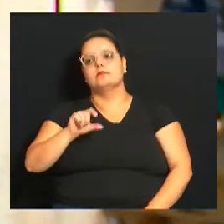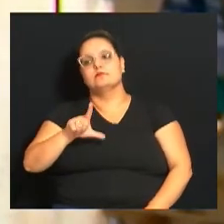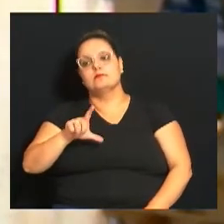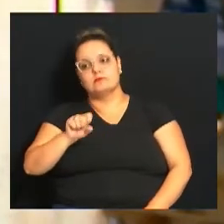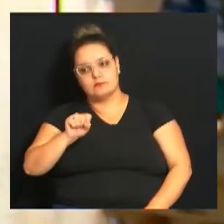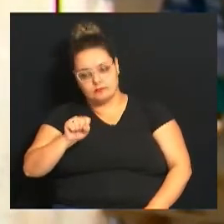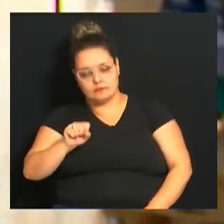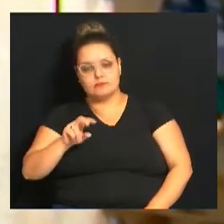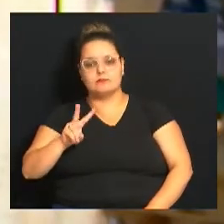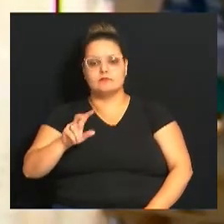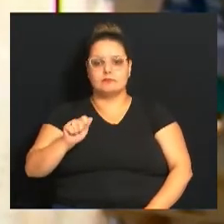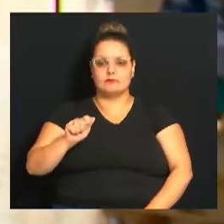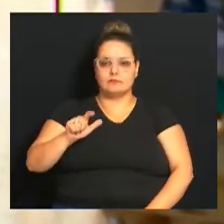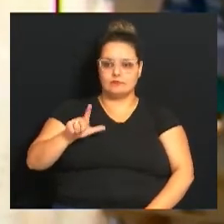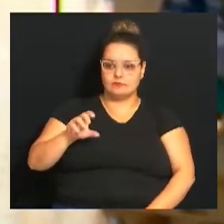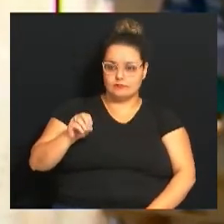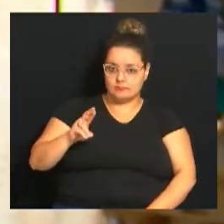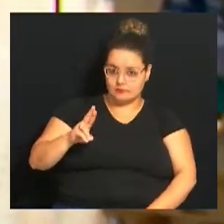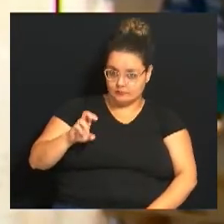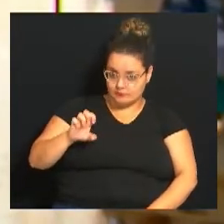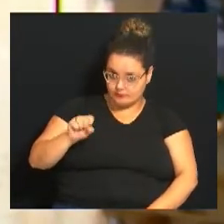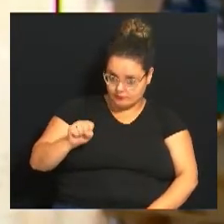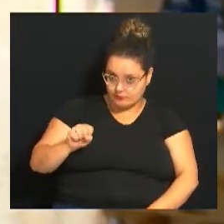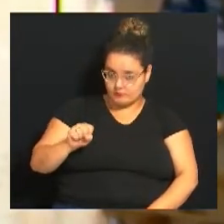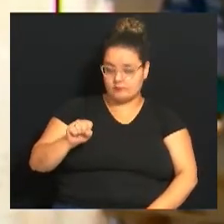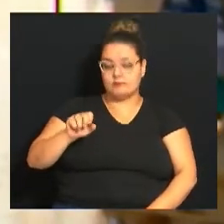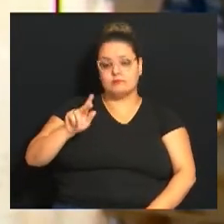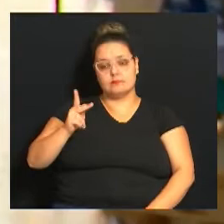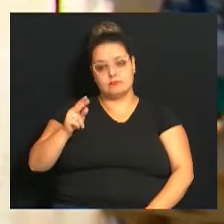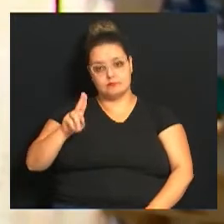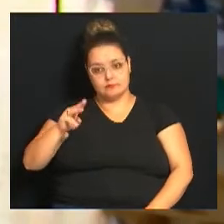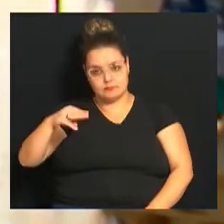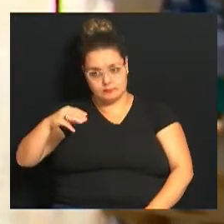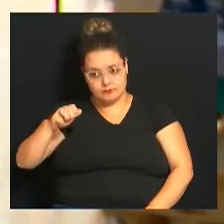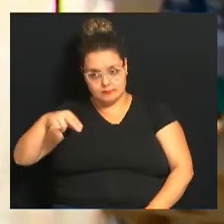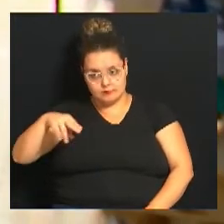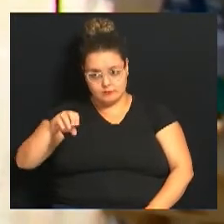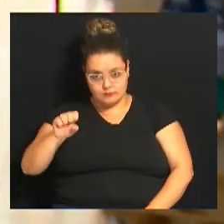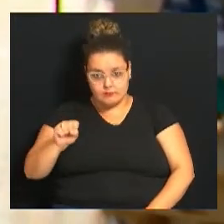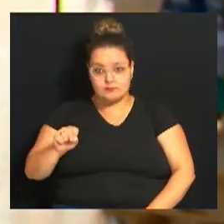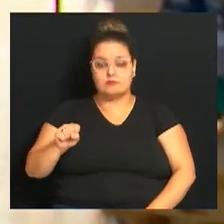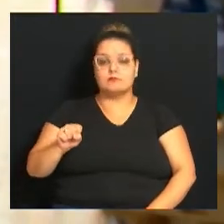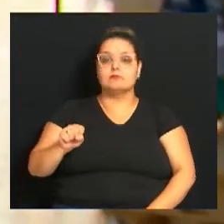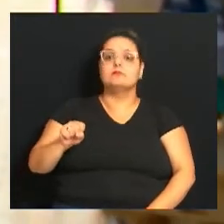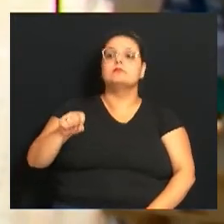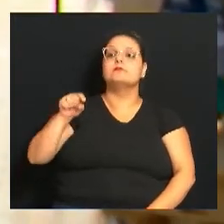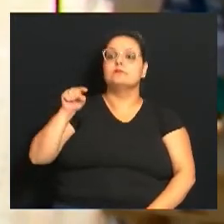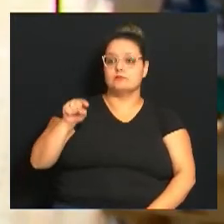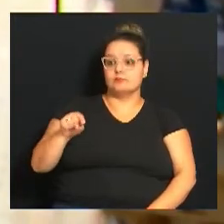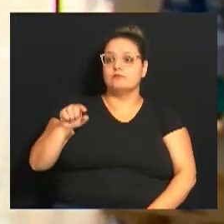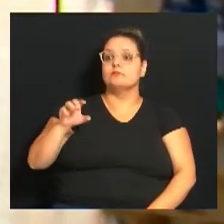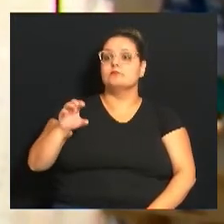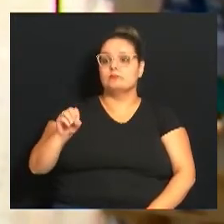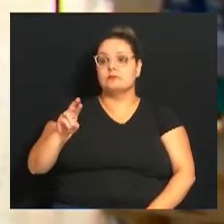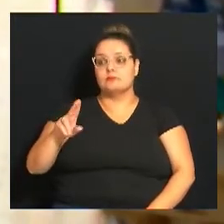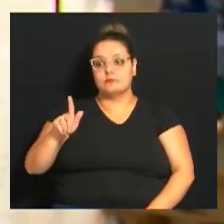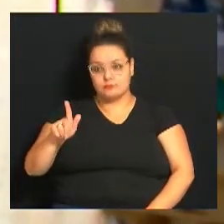www.bolsadevaloreshumanos.org.br, conhecer os nossos projetos e também entrar no WhatsApp, que aí a pessoa vai falar comigo, que é